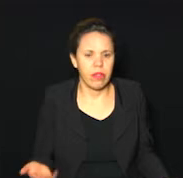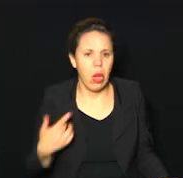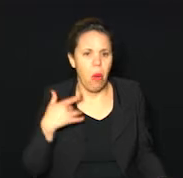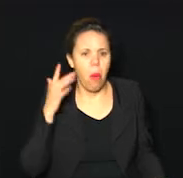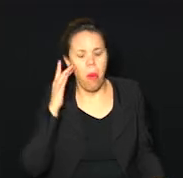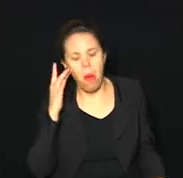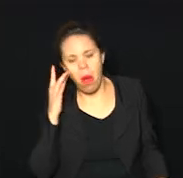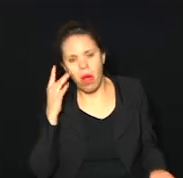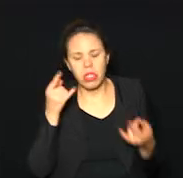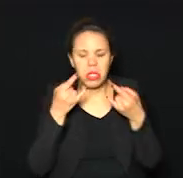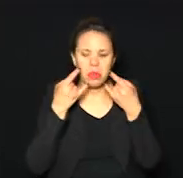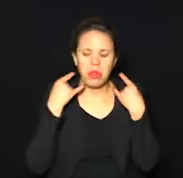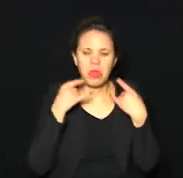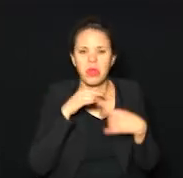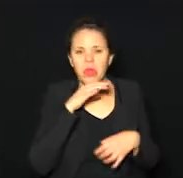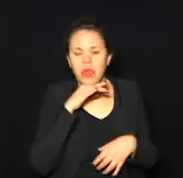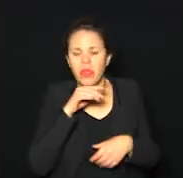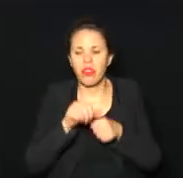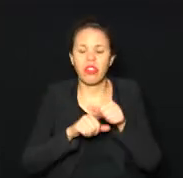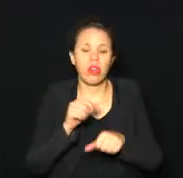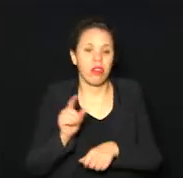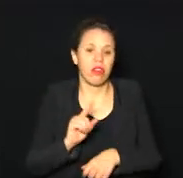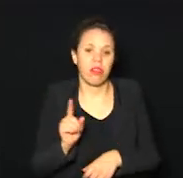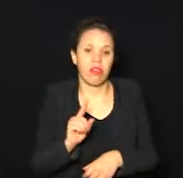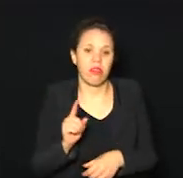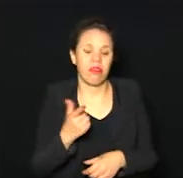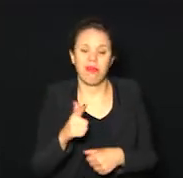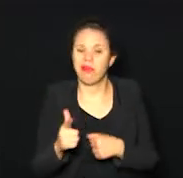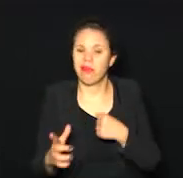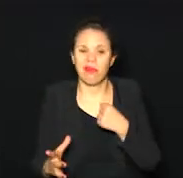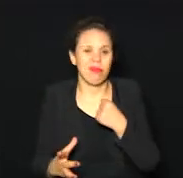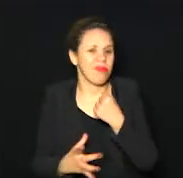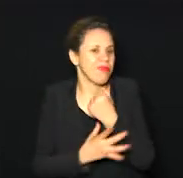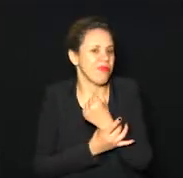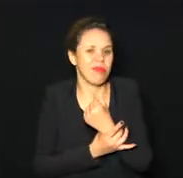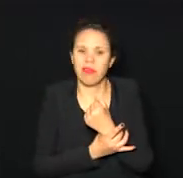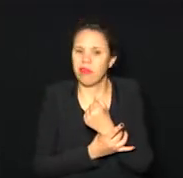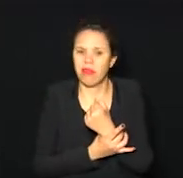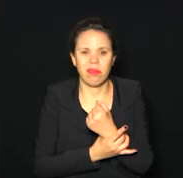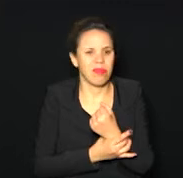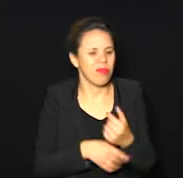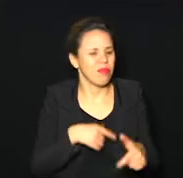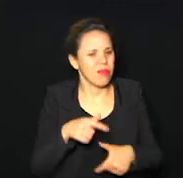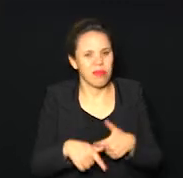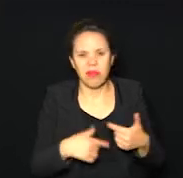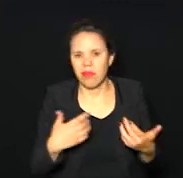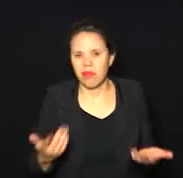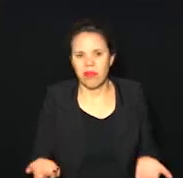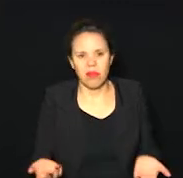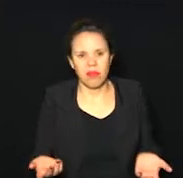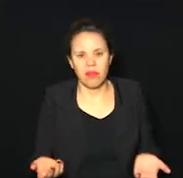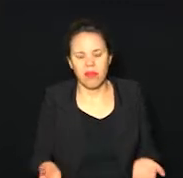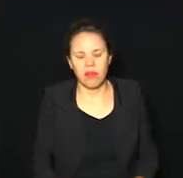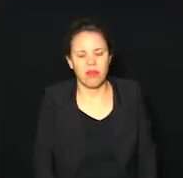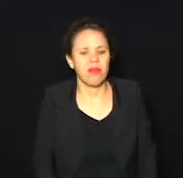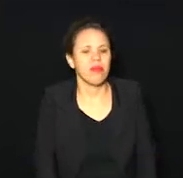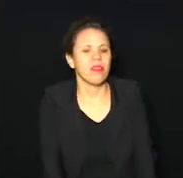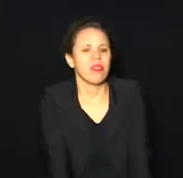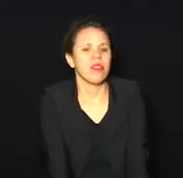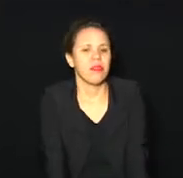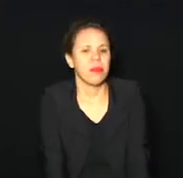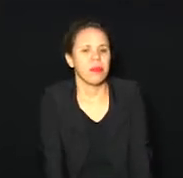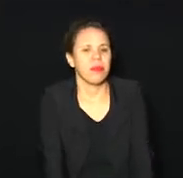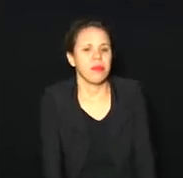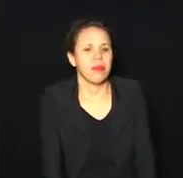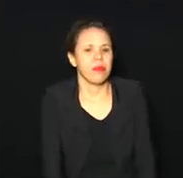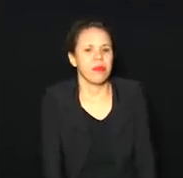que minha máscara está úmida, eu vou trocar. A gente não tem segurança no dia a dia para trabalhar. Teve uma situação